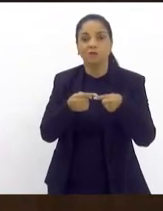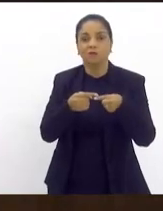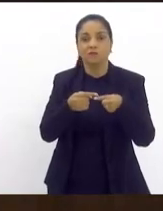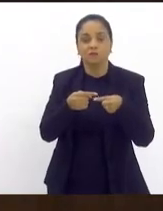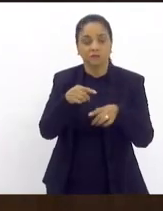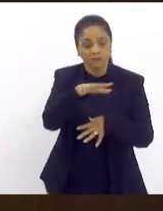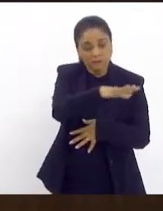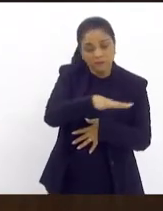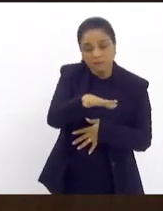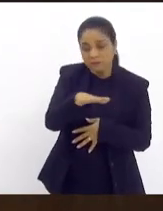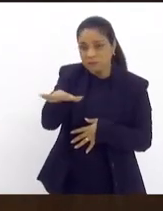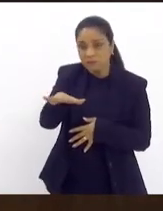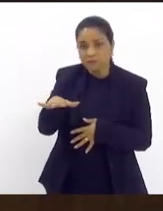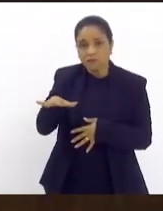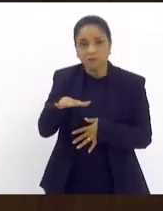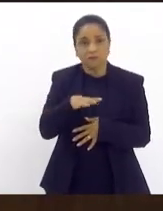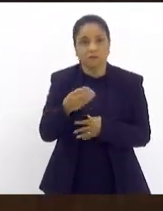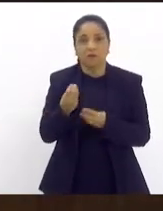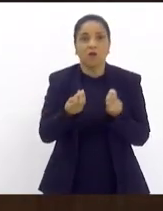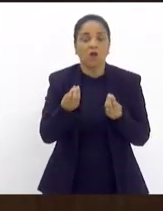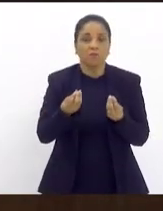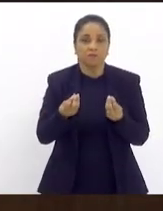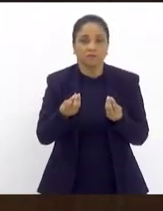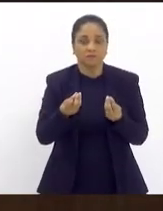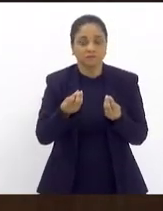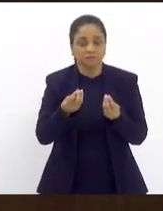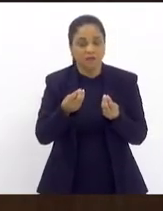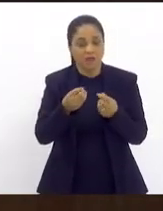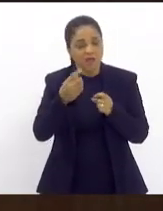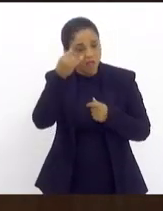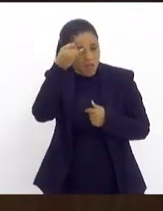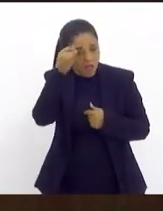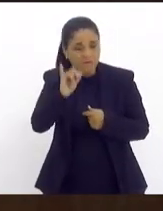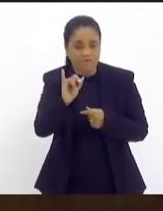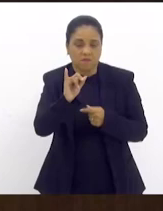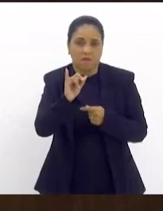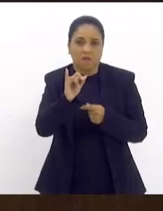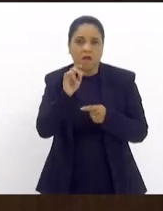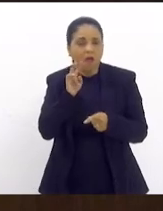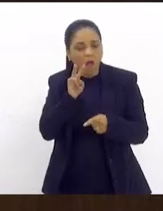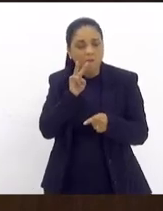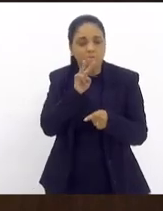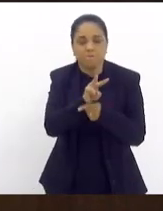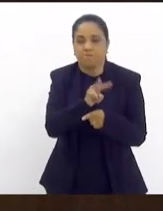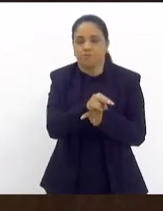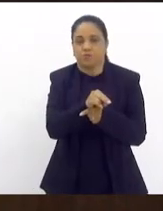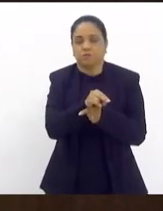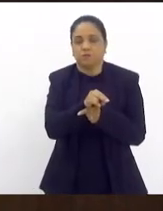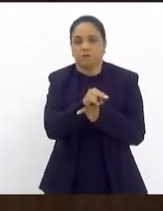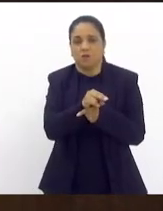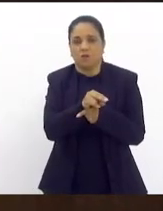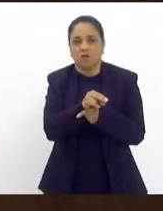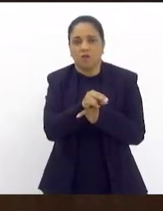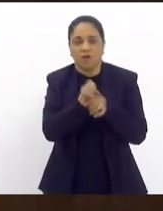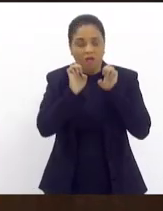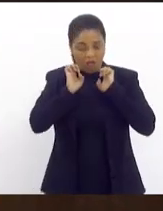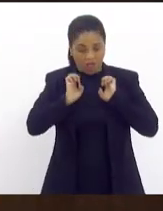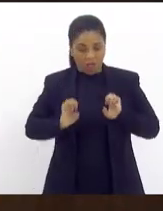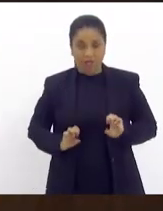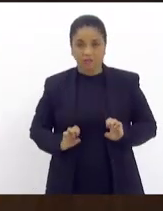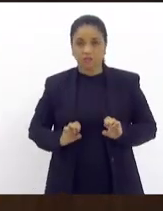territorialmente a prevenção a proteção eu diria a ética do